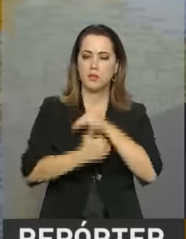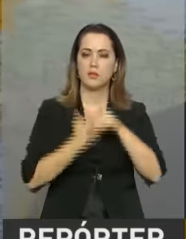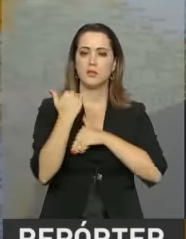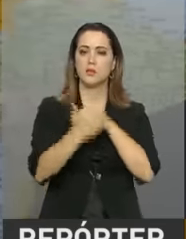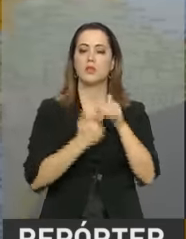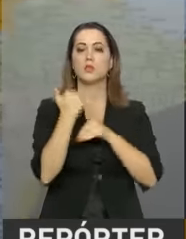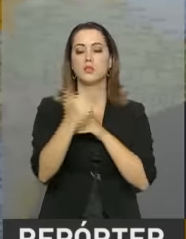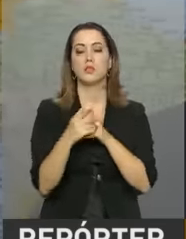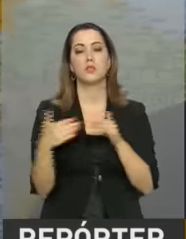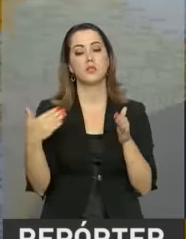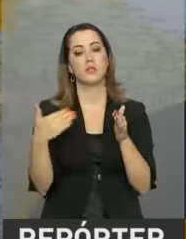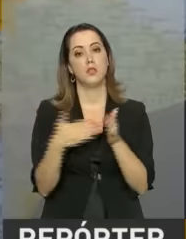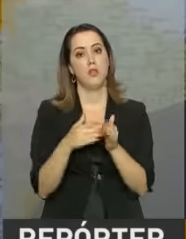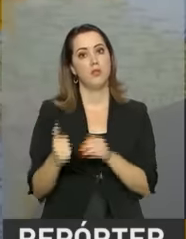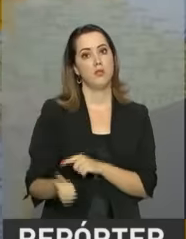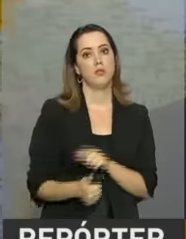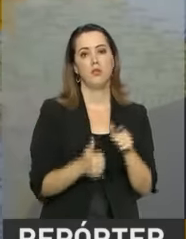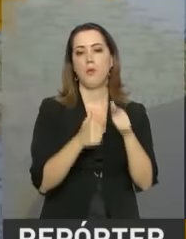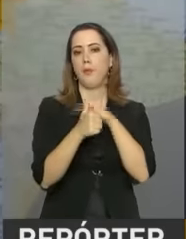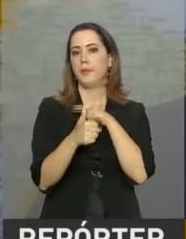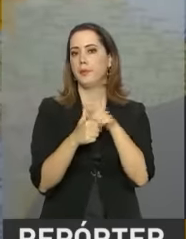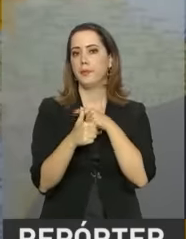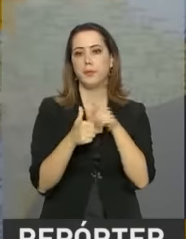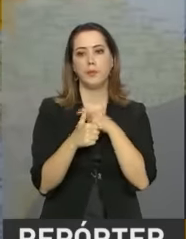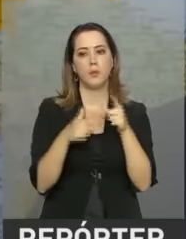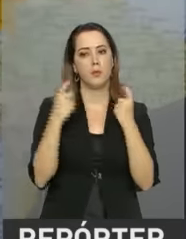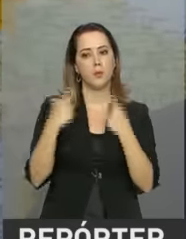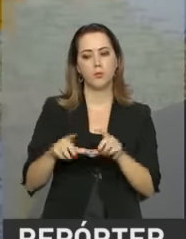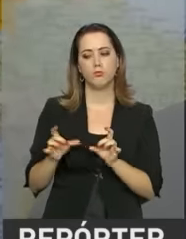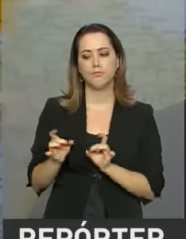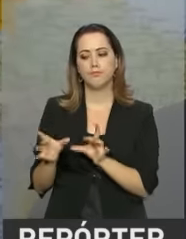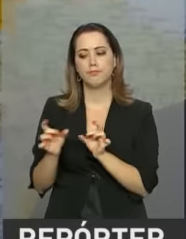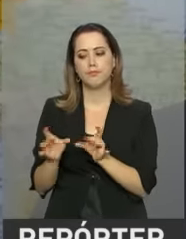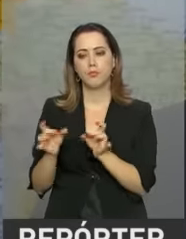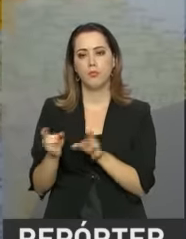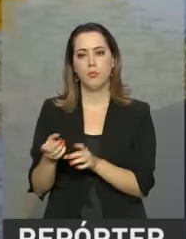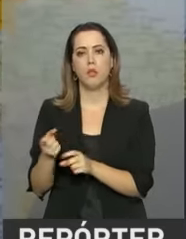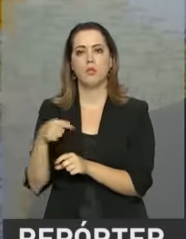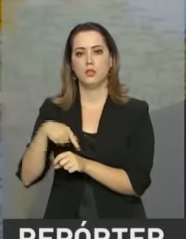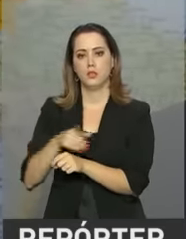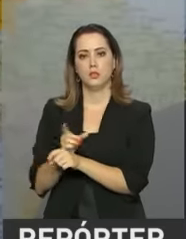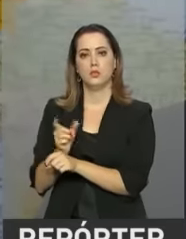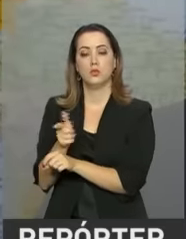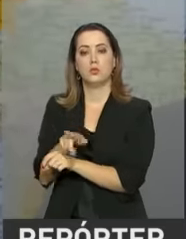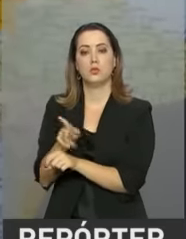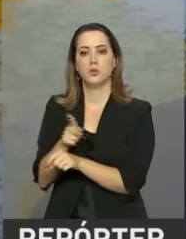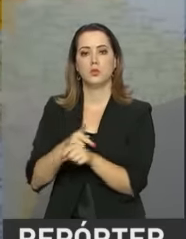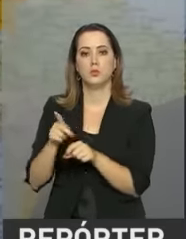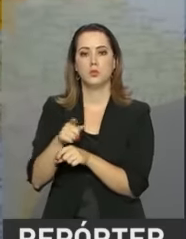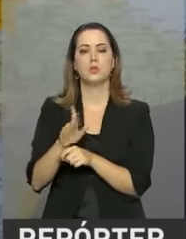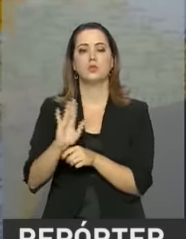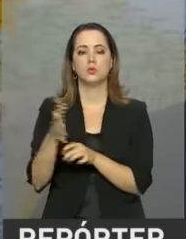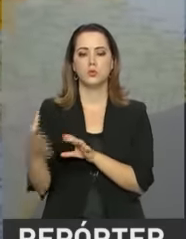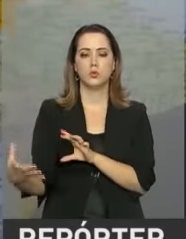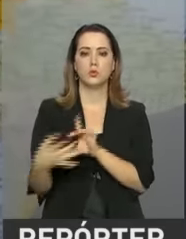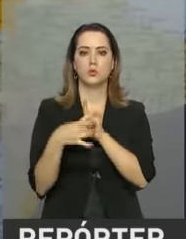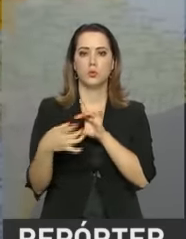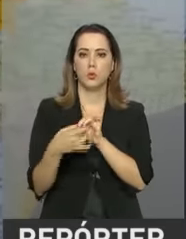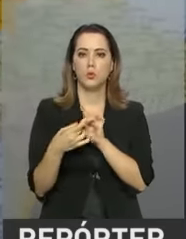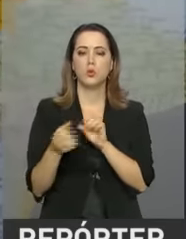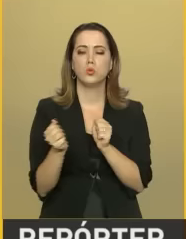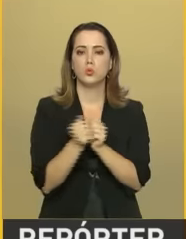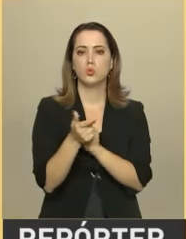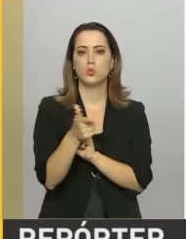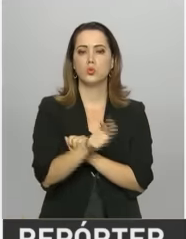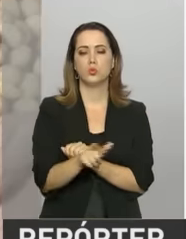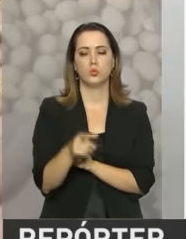crescendo até se tornar o primeiro destino em 2009 e a primeira origem em 2012 ao superar parceiros tradicionais como Estados Unidos e